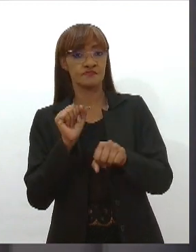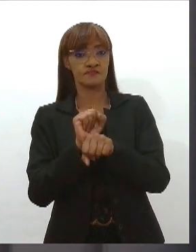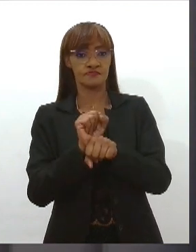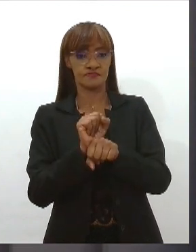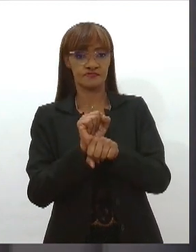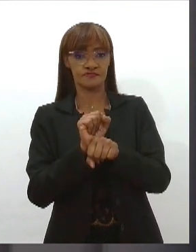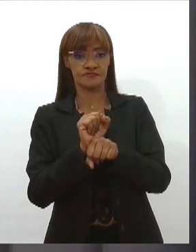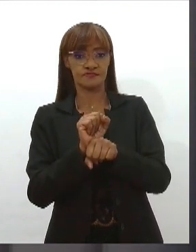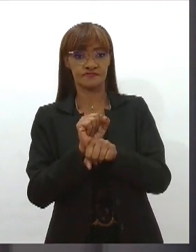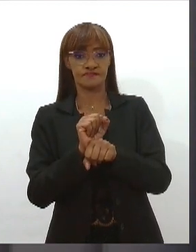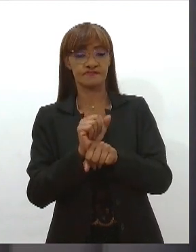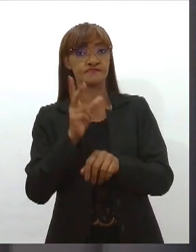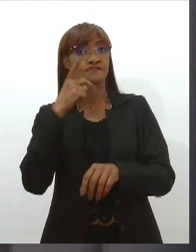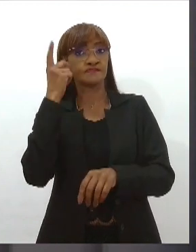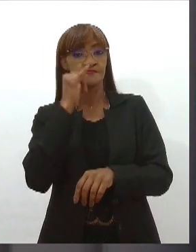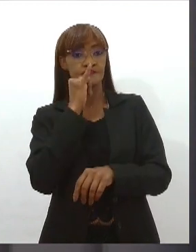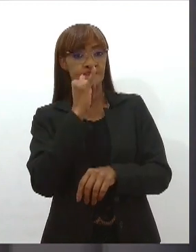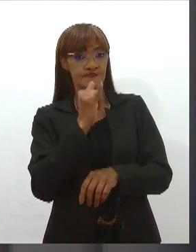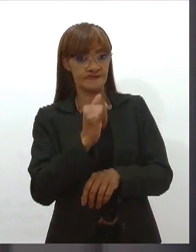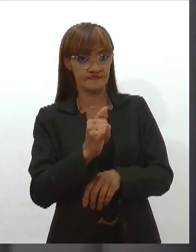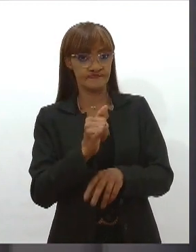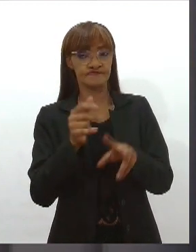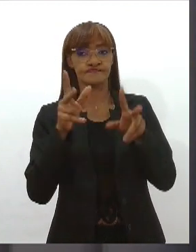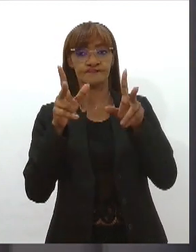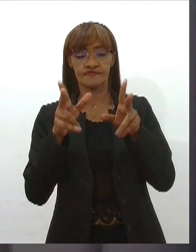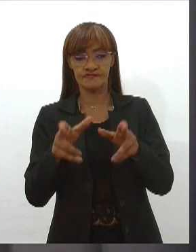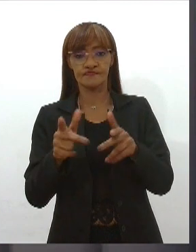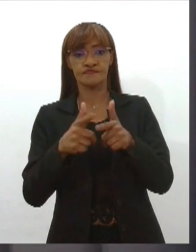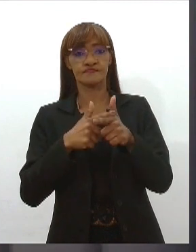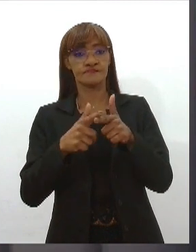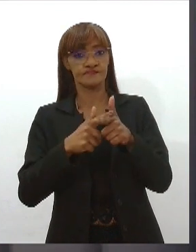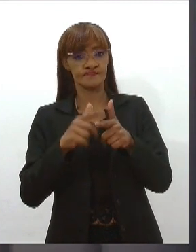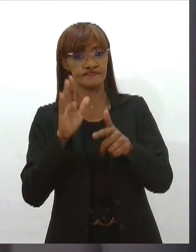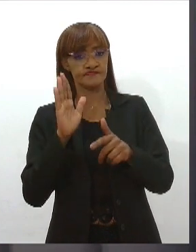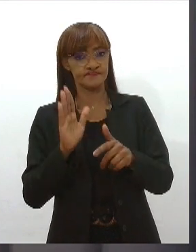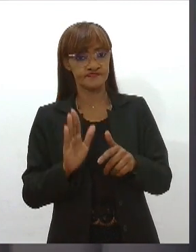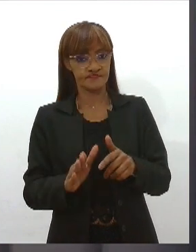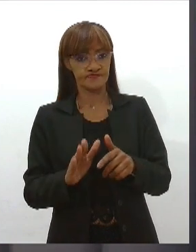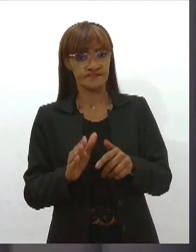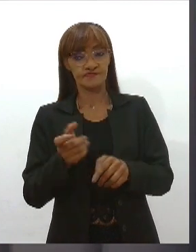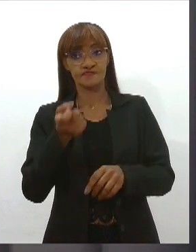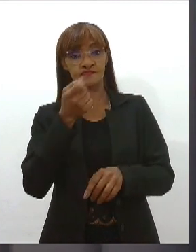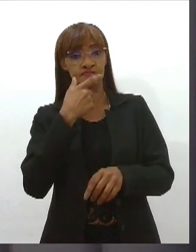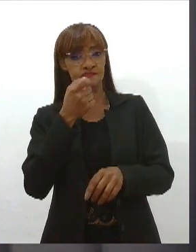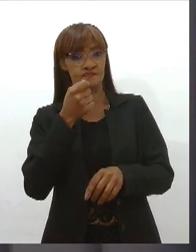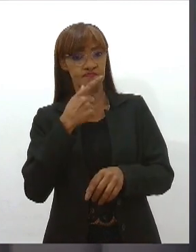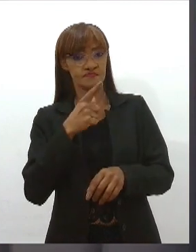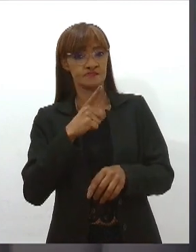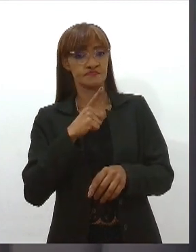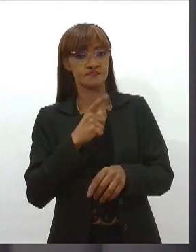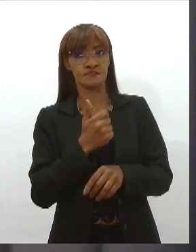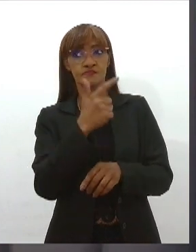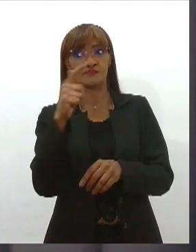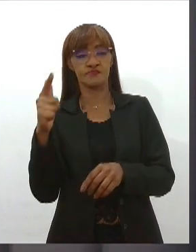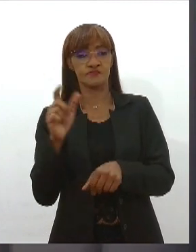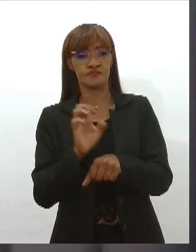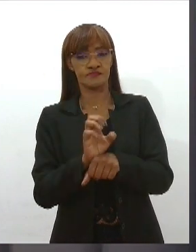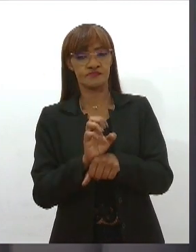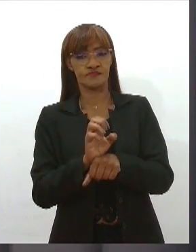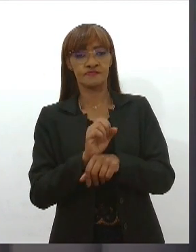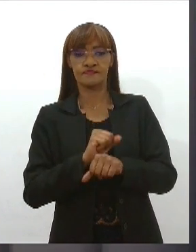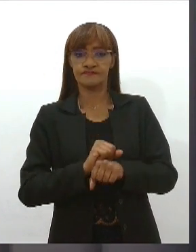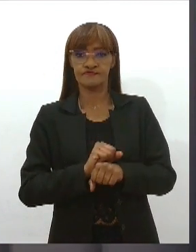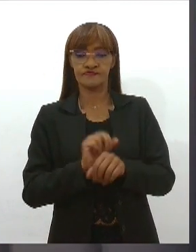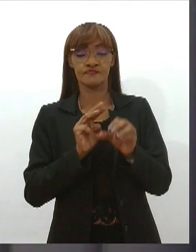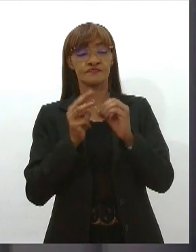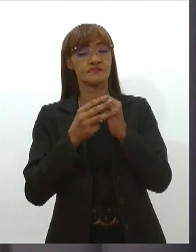afirmou ainda que o mesmo problema de fornecimento do mesmo medicamento vem ocorrendo em outros estados. O Informativo TV Alesi